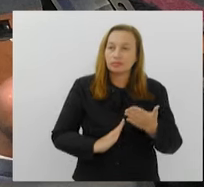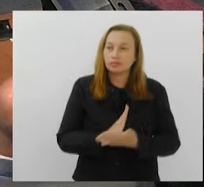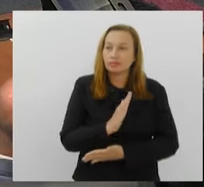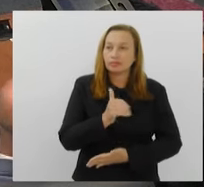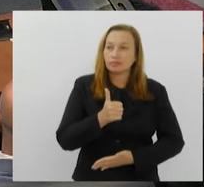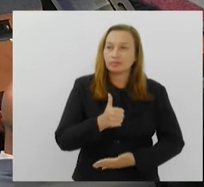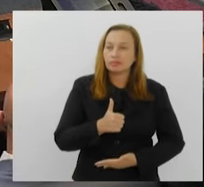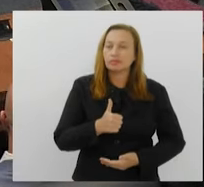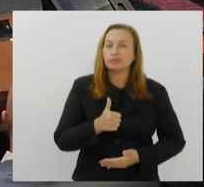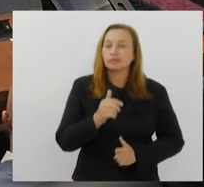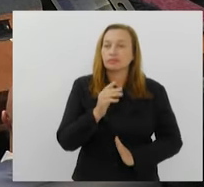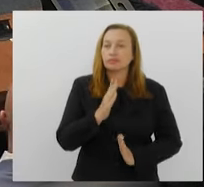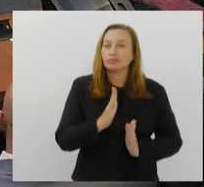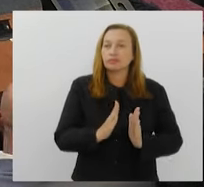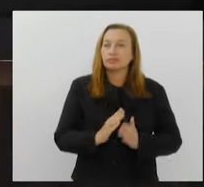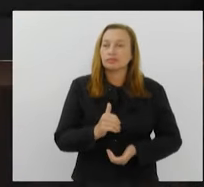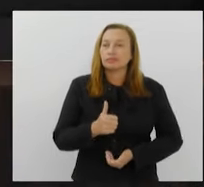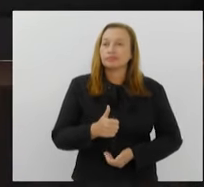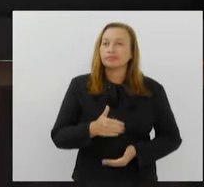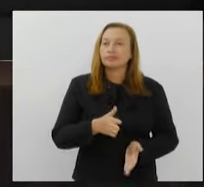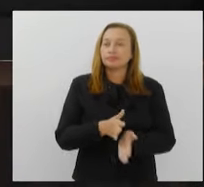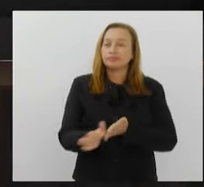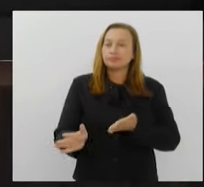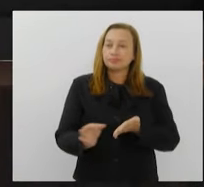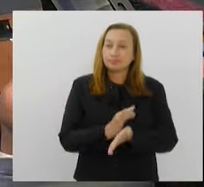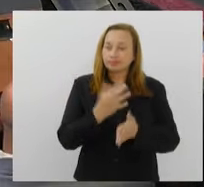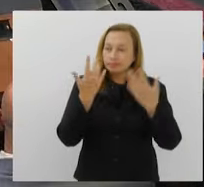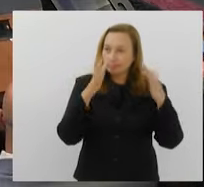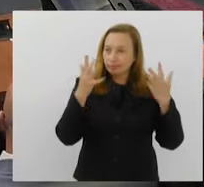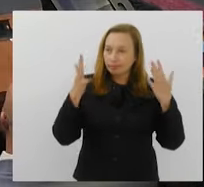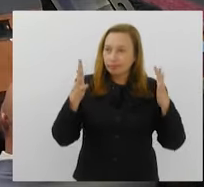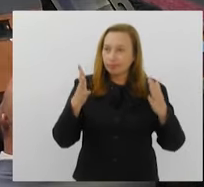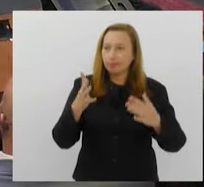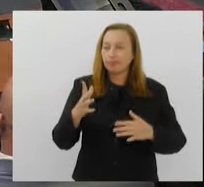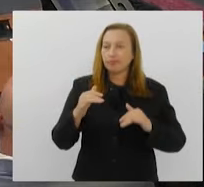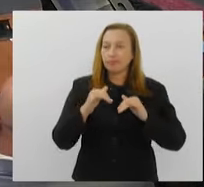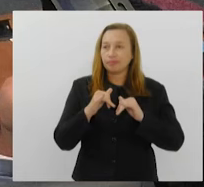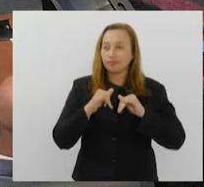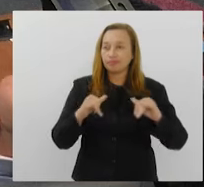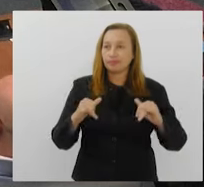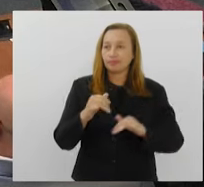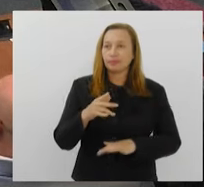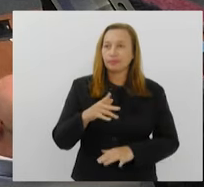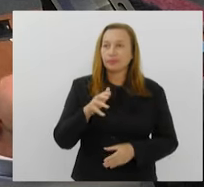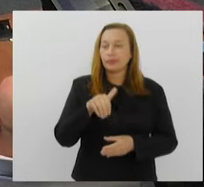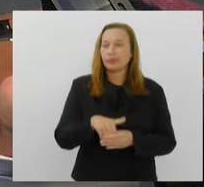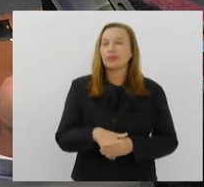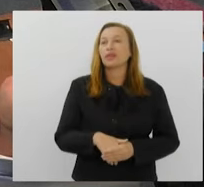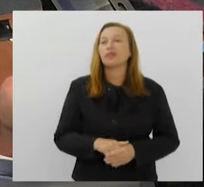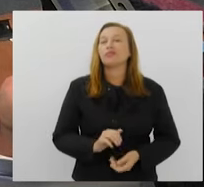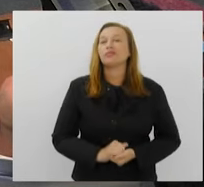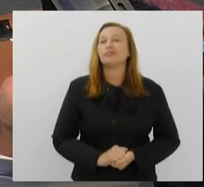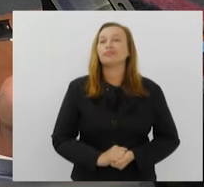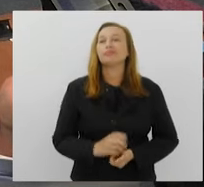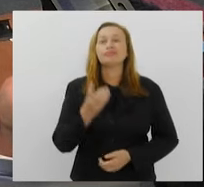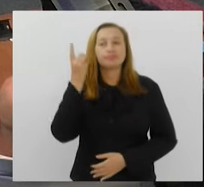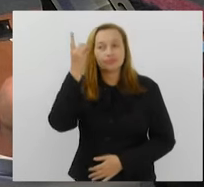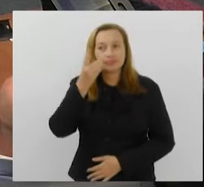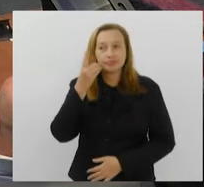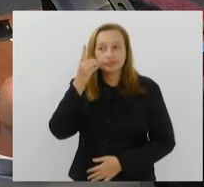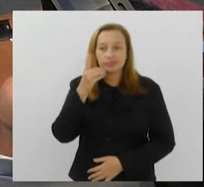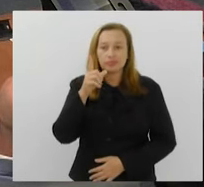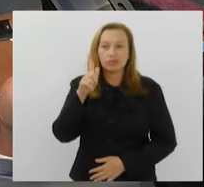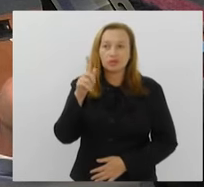permaneçam como estão. Aprovado, vai a promulgação. Senhor presidente, para declarar voto. Declaração de voto, deputado Vinícius